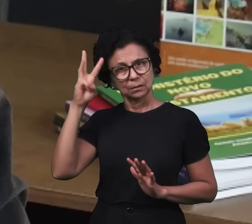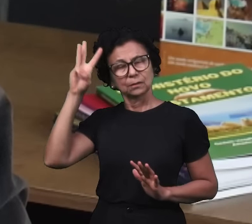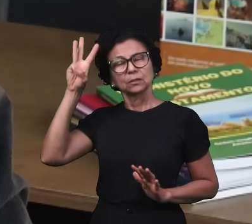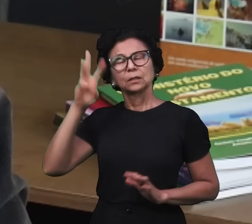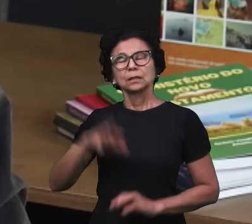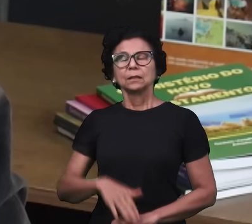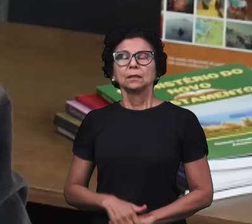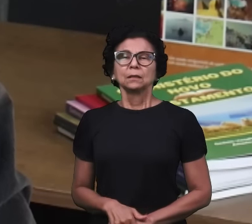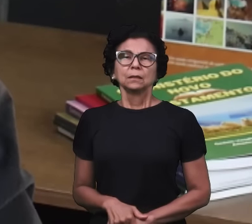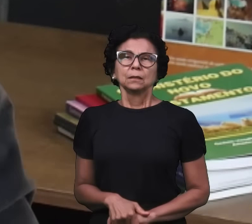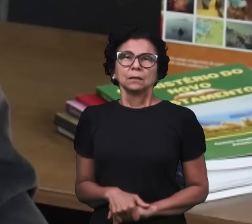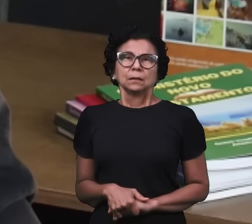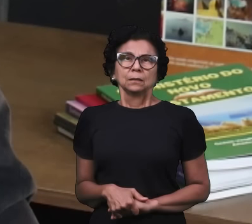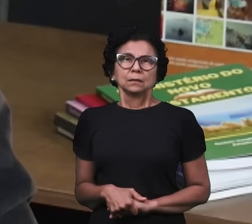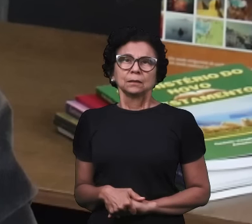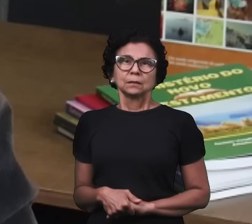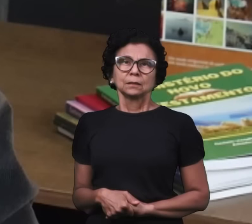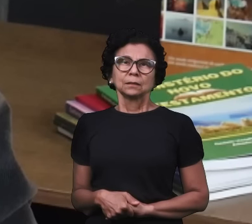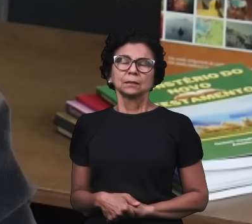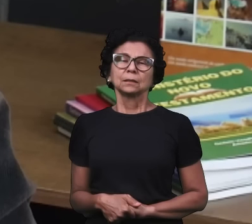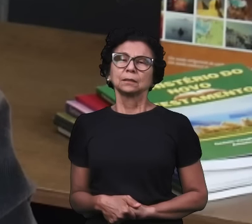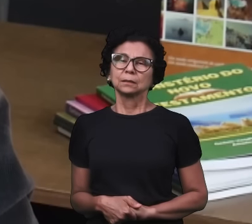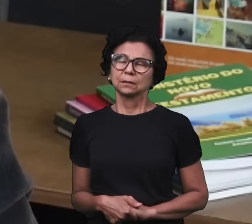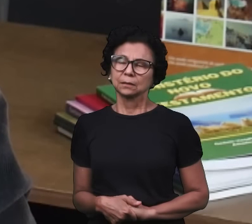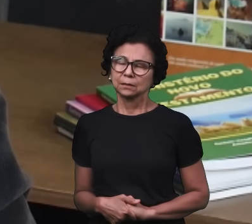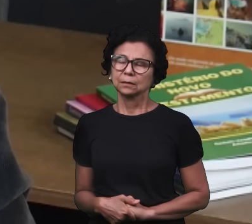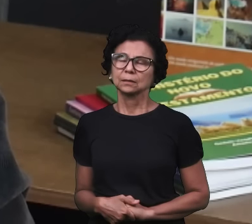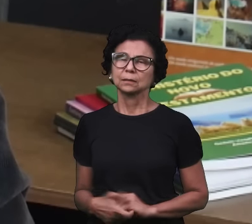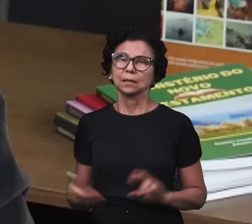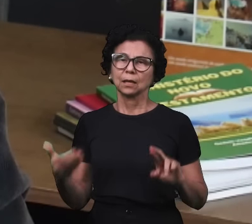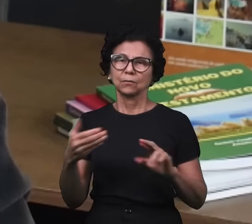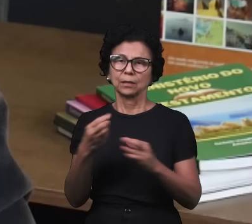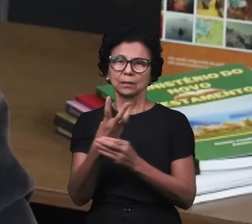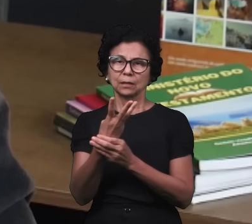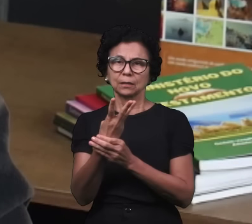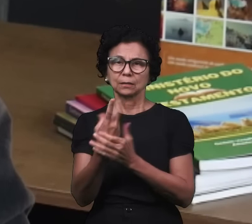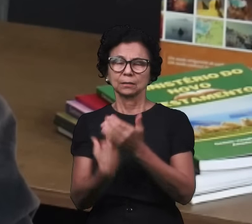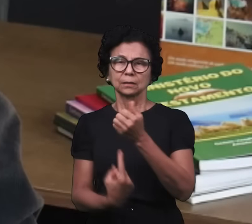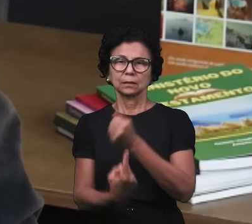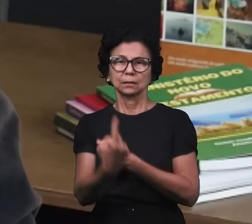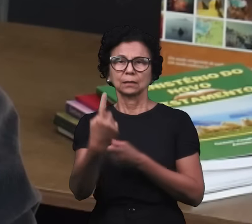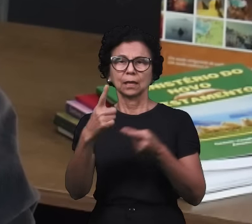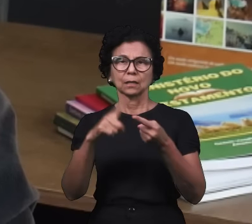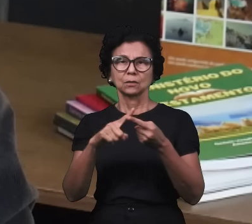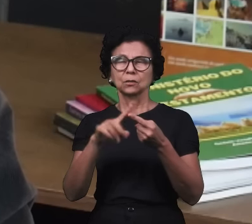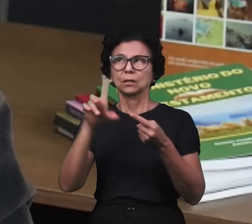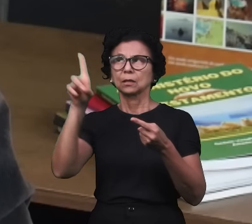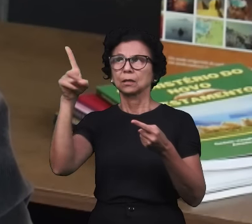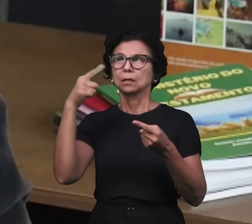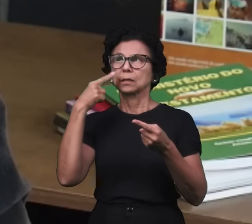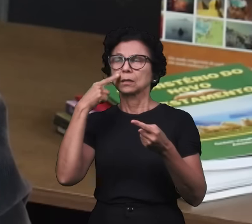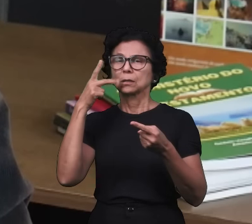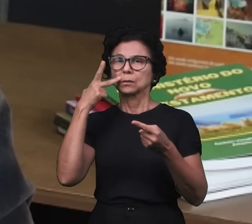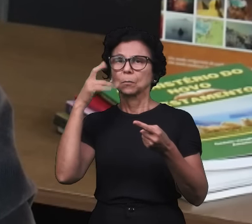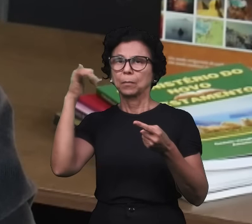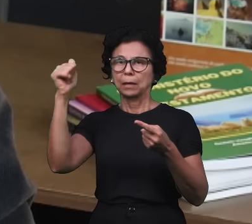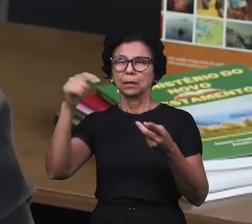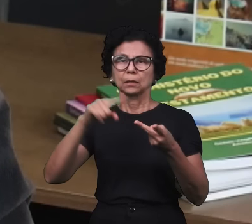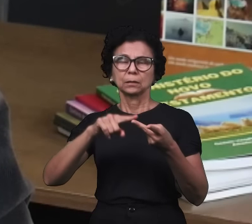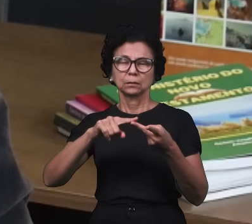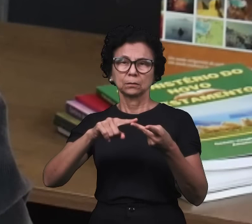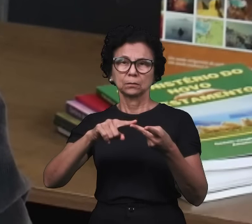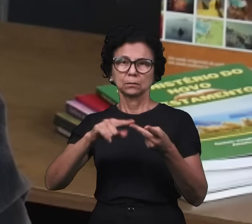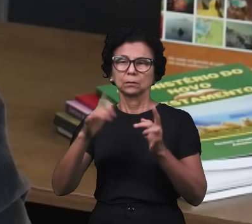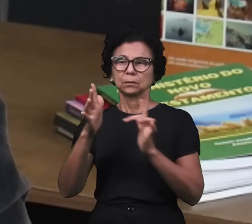apontar para a operação da Trindade, primeiro, né? A operação do Pai, de Deus Pai,